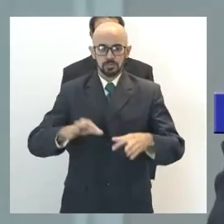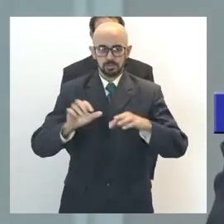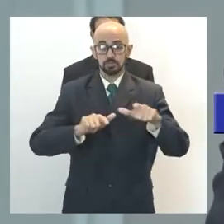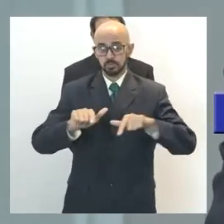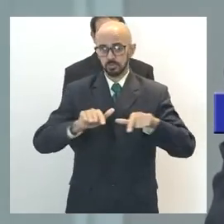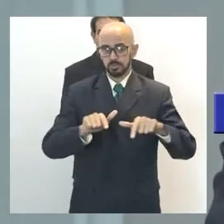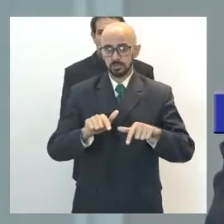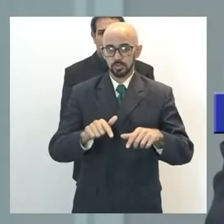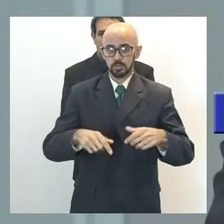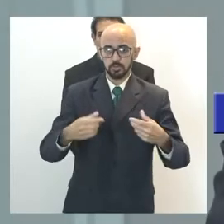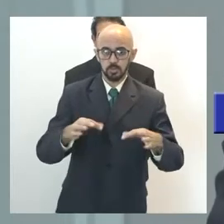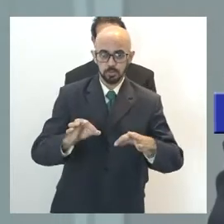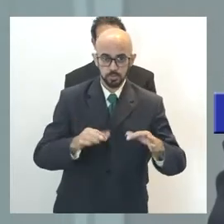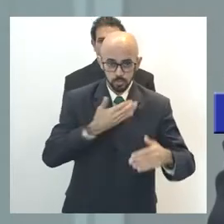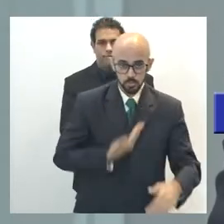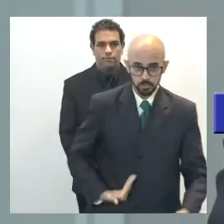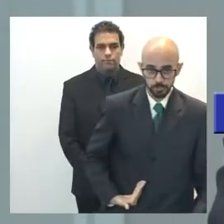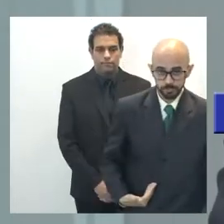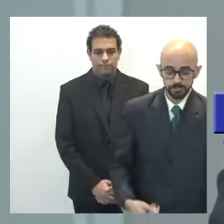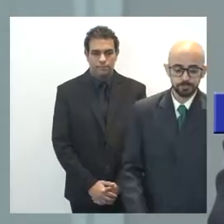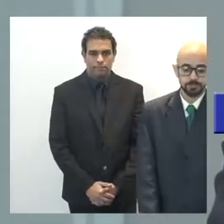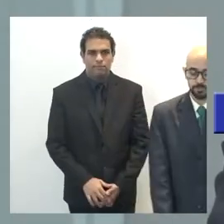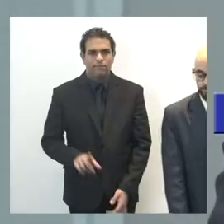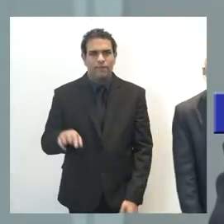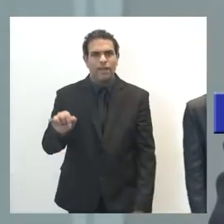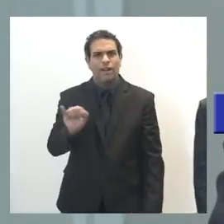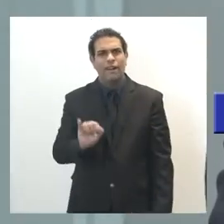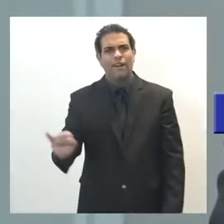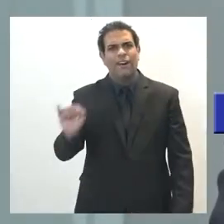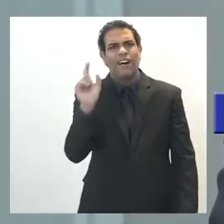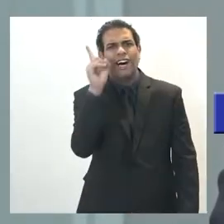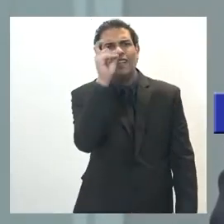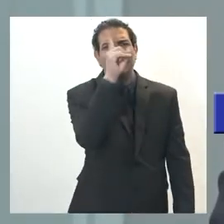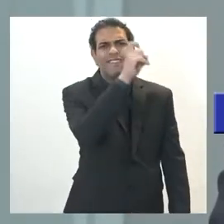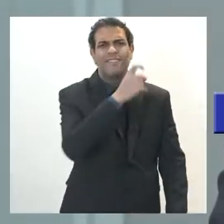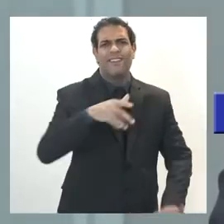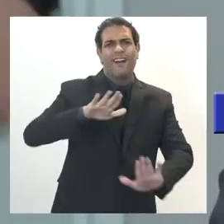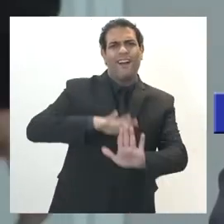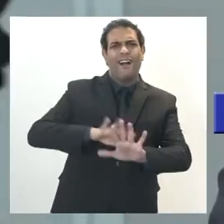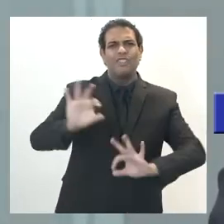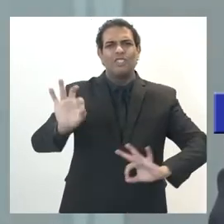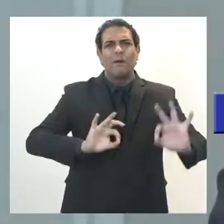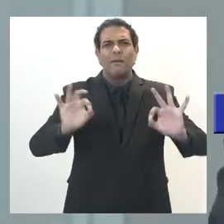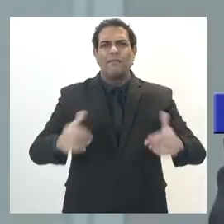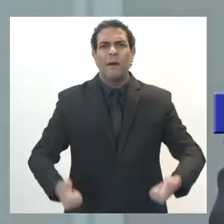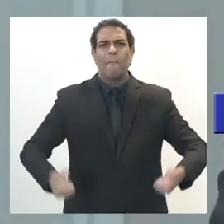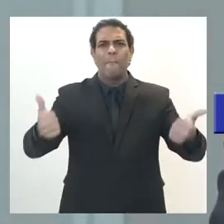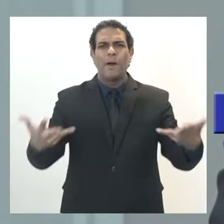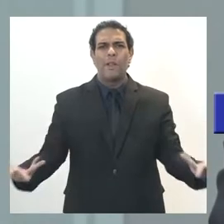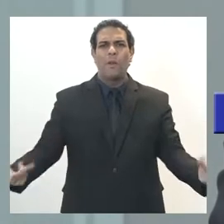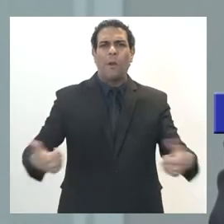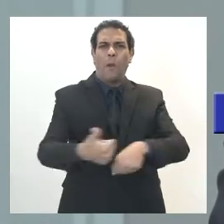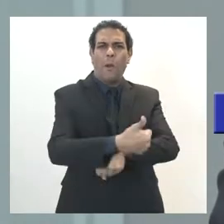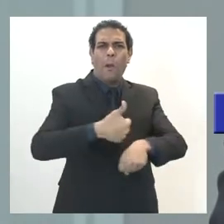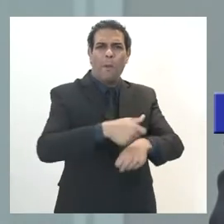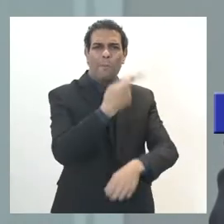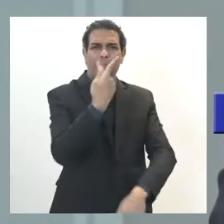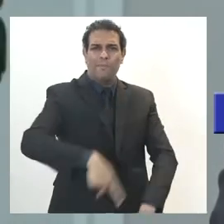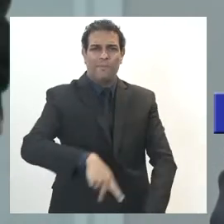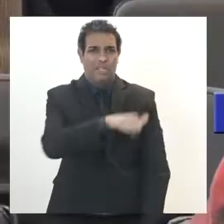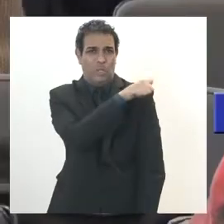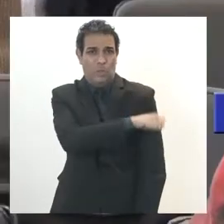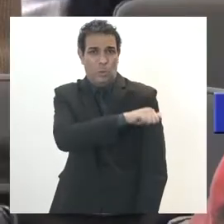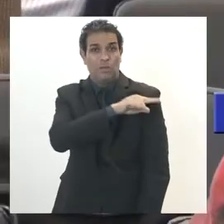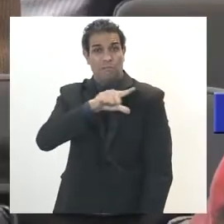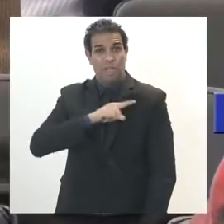concurso público é muito difícil é necessária muita preparação é necessário que estado tem a